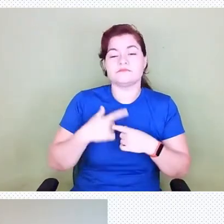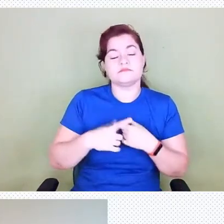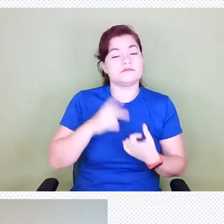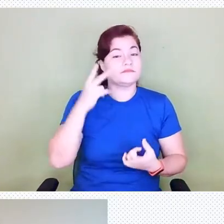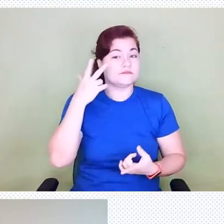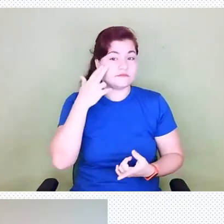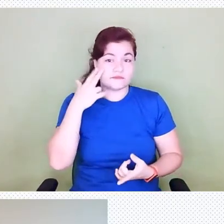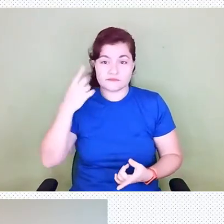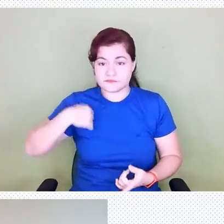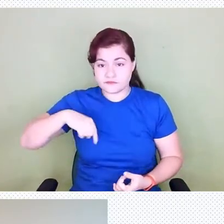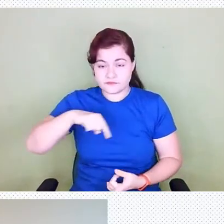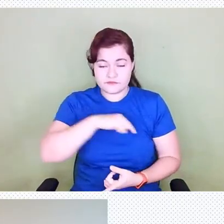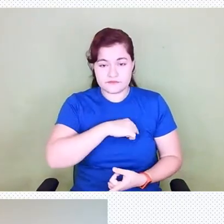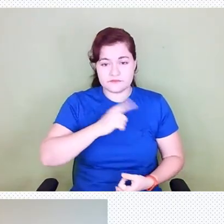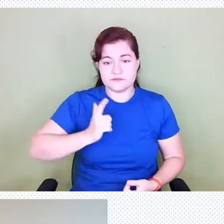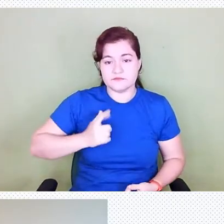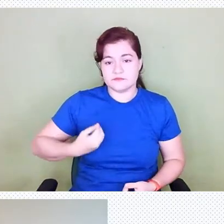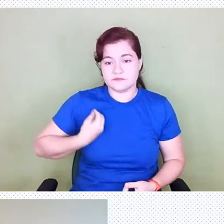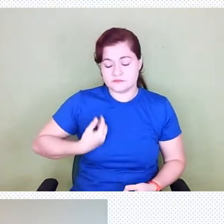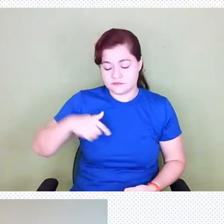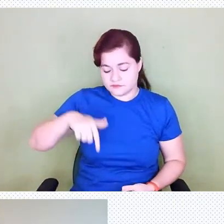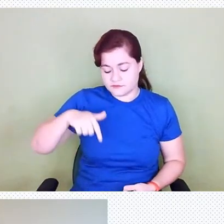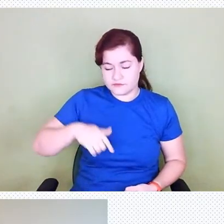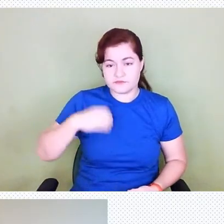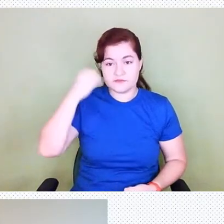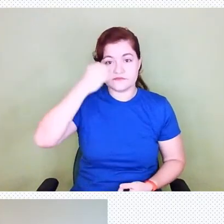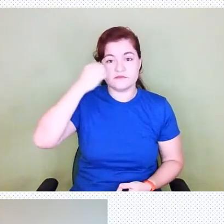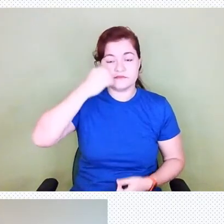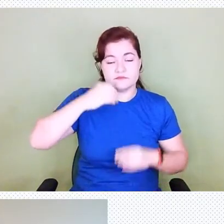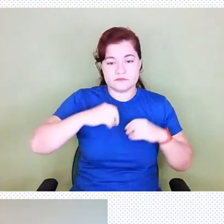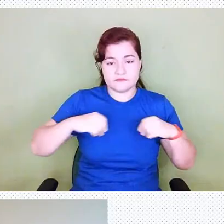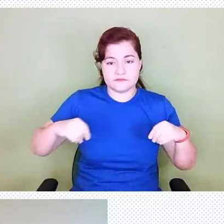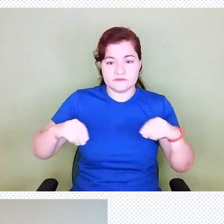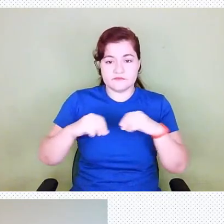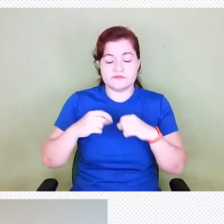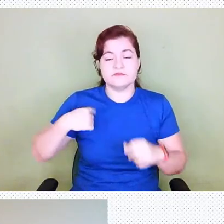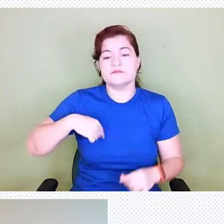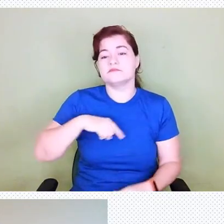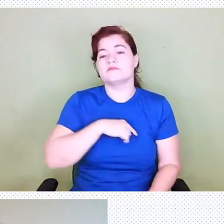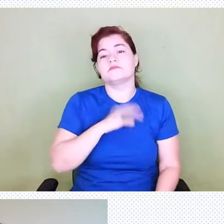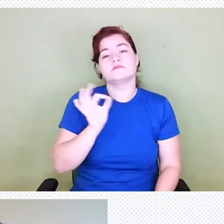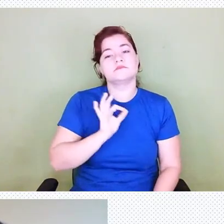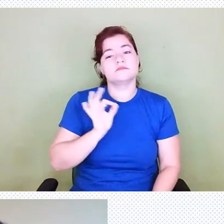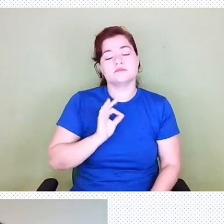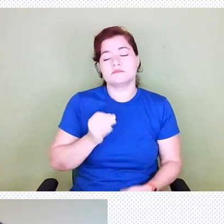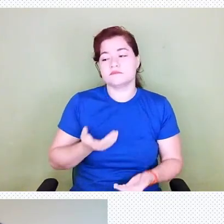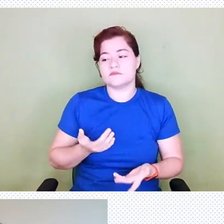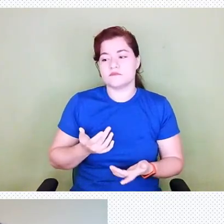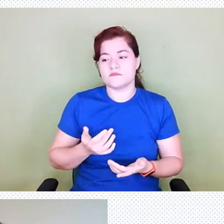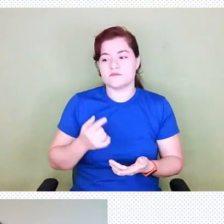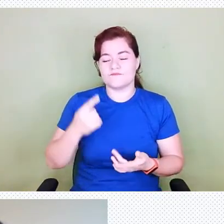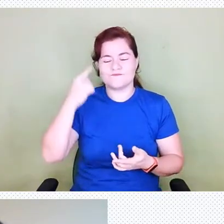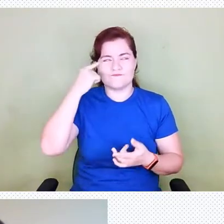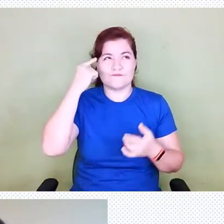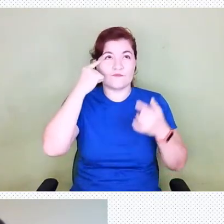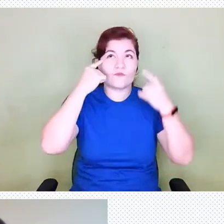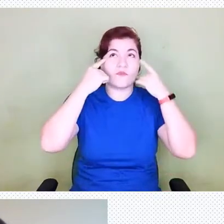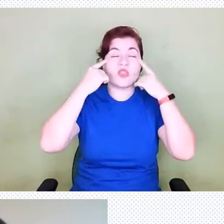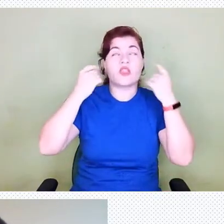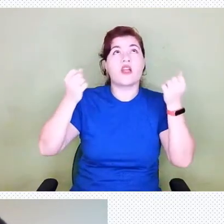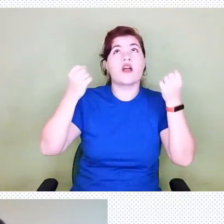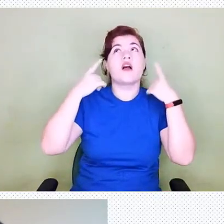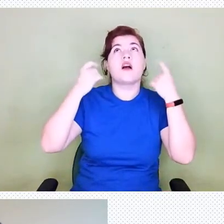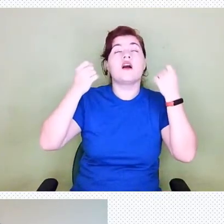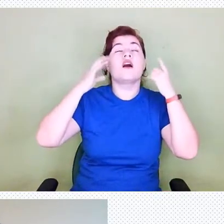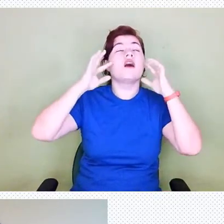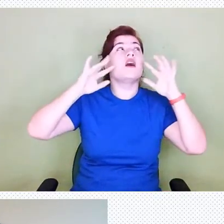para nós que estamos aqui vivenciando a experiência terrena, que nós vamos ficando distraídos no caminho,